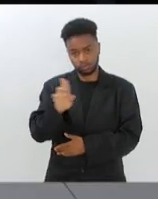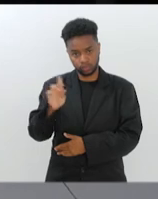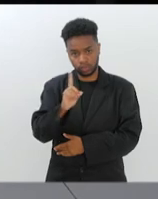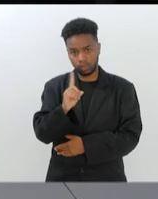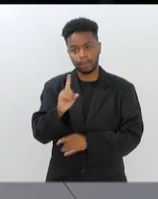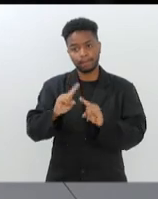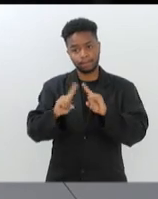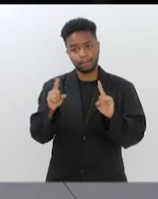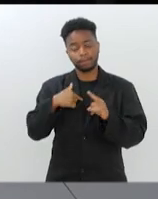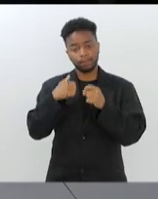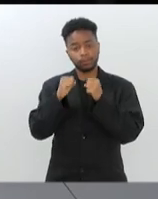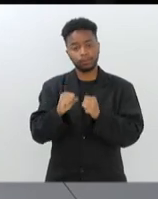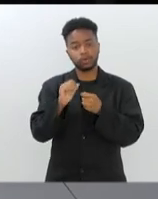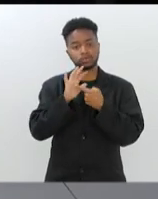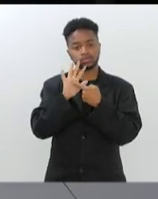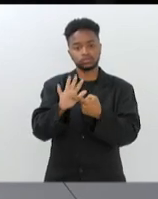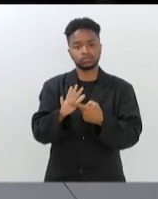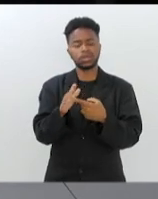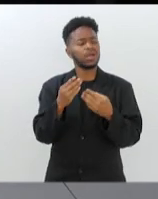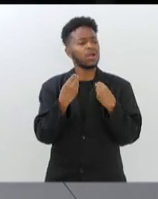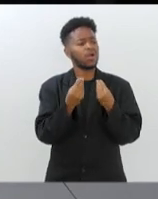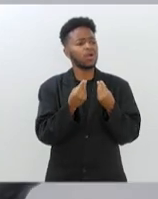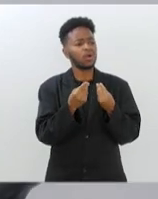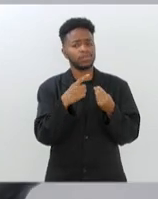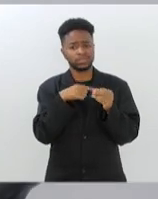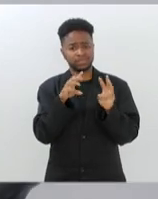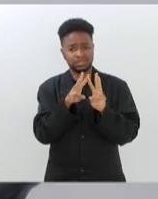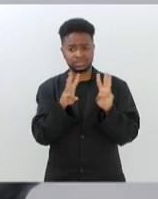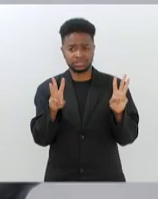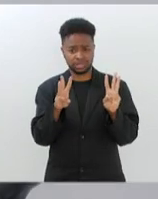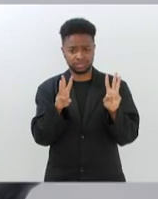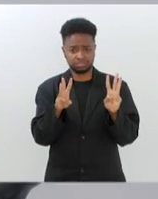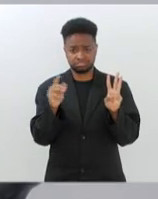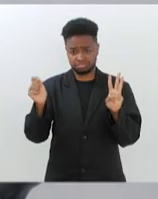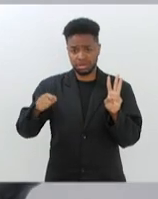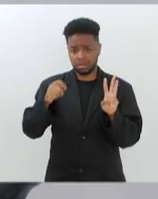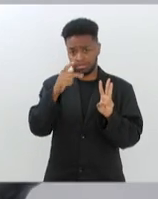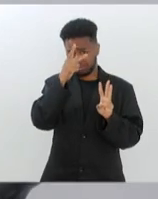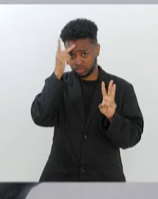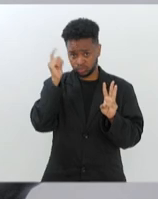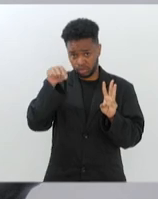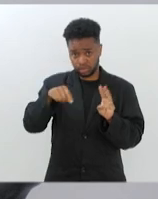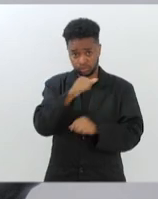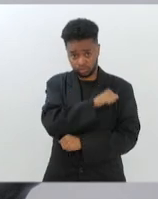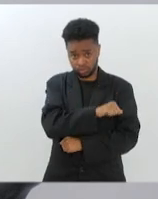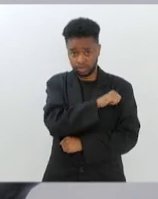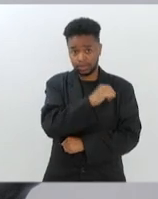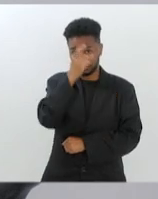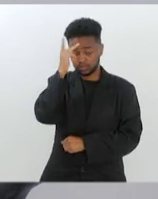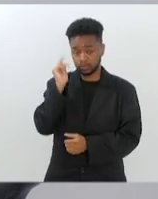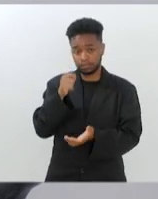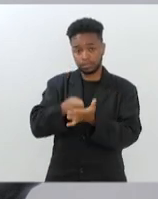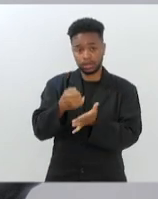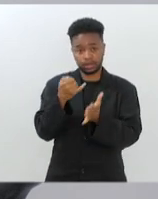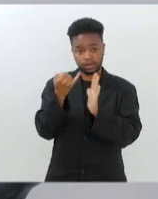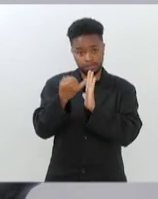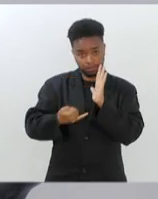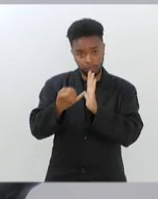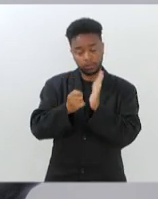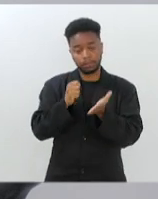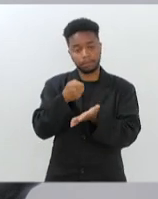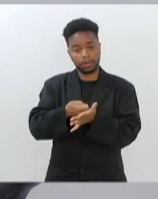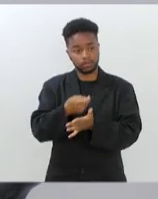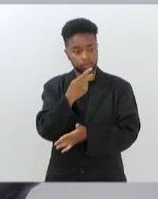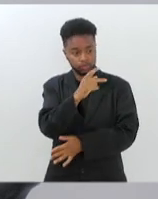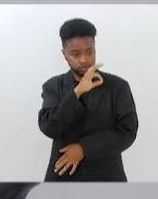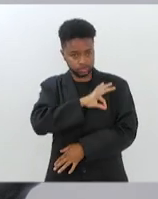posso apresentar aqui não mas como a gente chega um cidadão esse site em tese é para que o cidadão do Rio de Janeiro pagador de imposto aquele que paga o seu salário que paga as